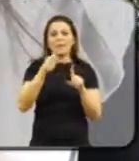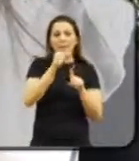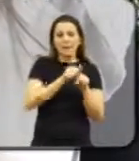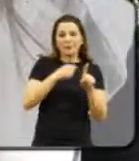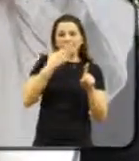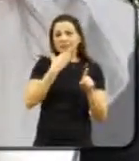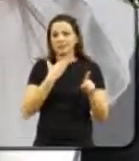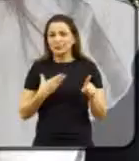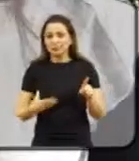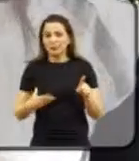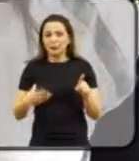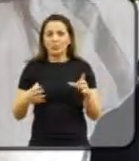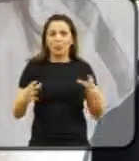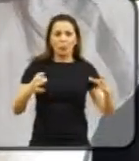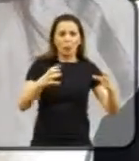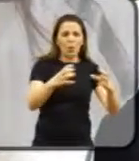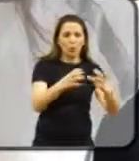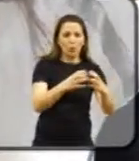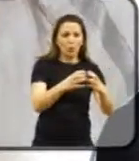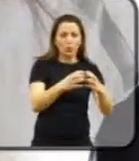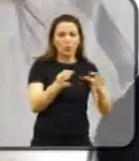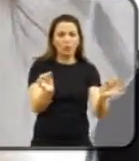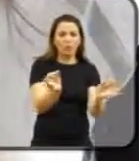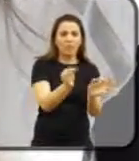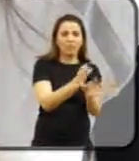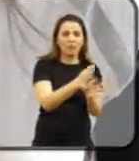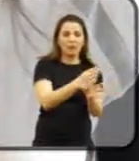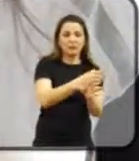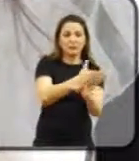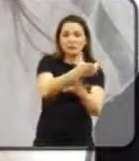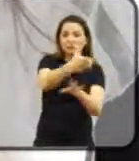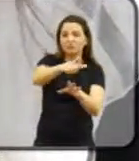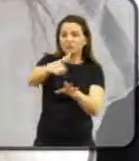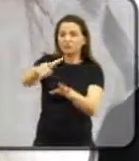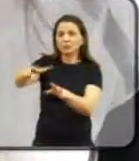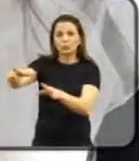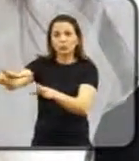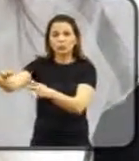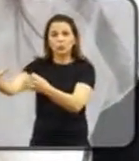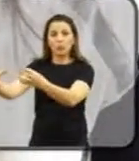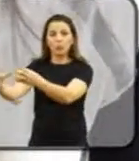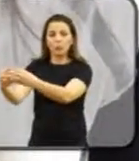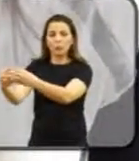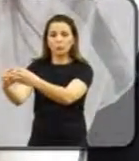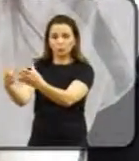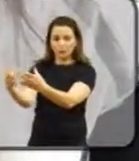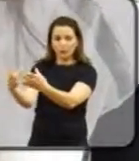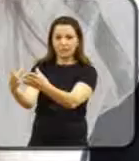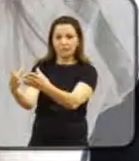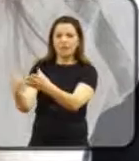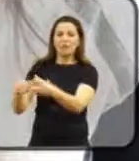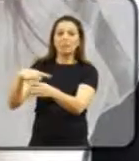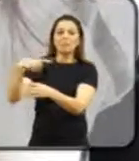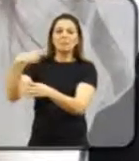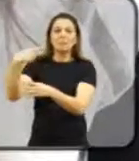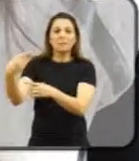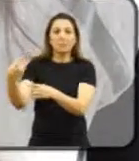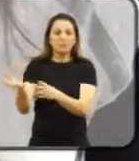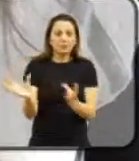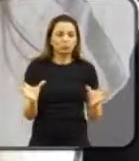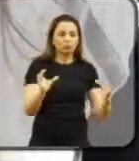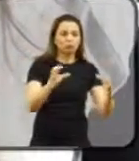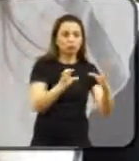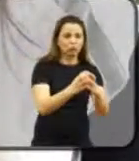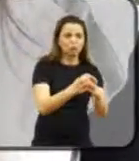em janeiro vamos fazer outra turma, e essa turma que está hoje vai para o segundo módulo, que aí vai aprender a